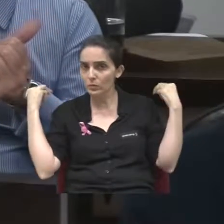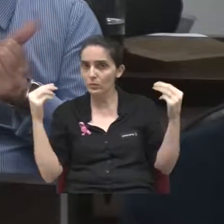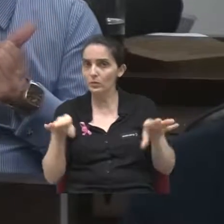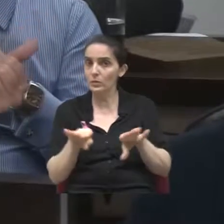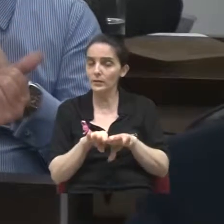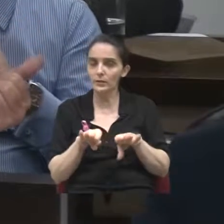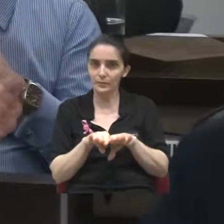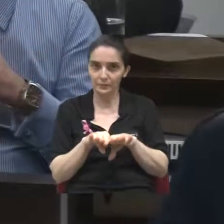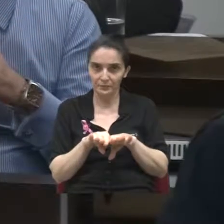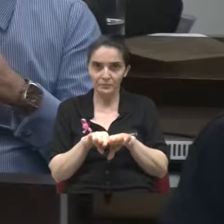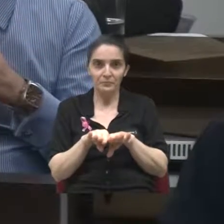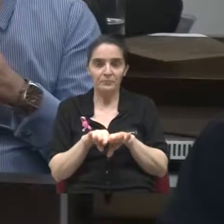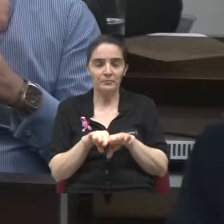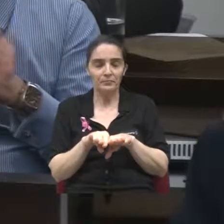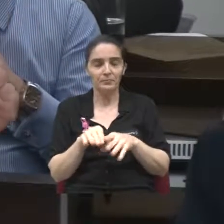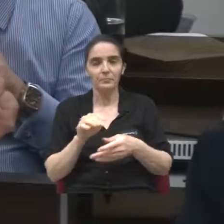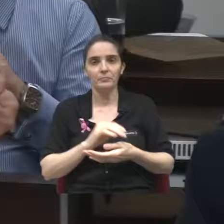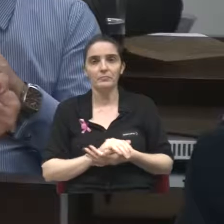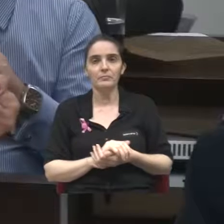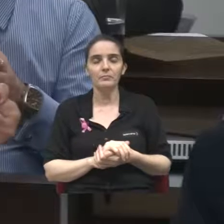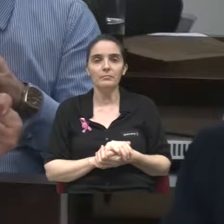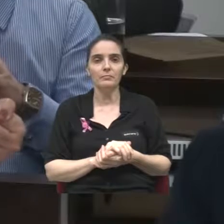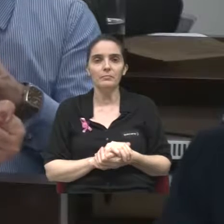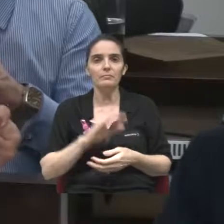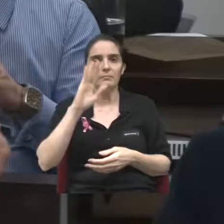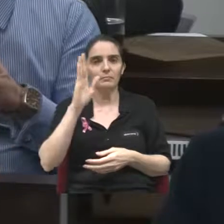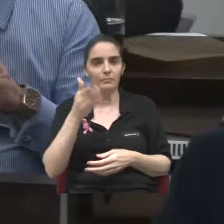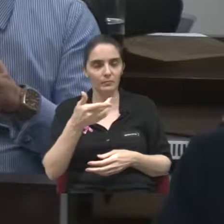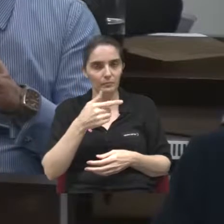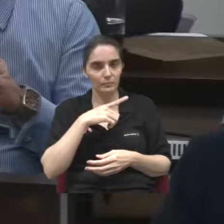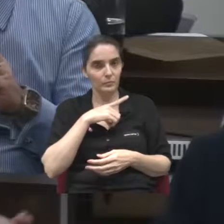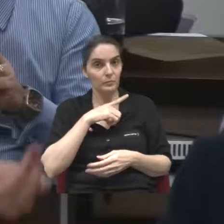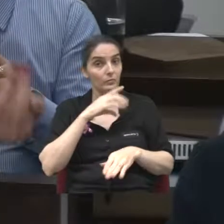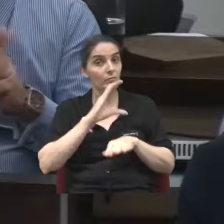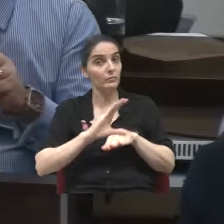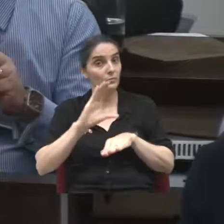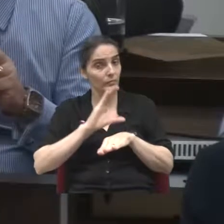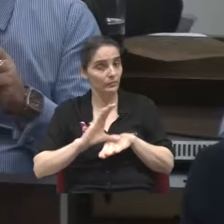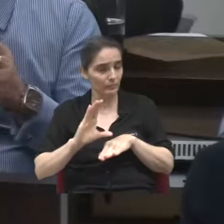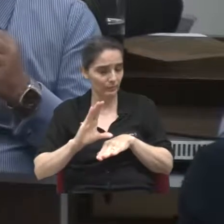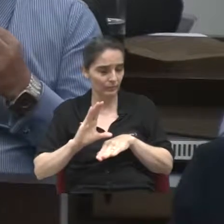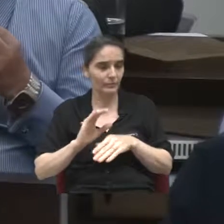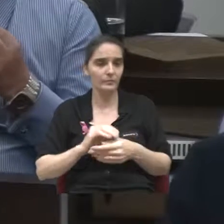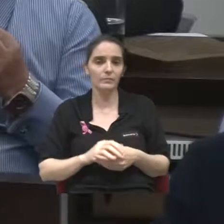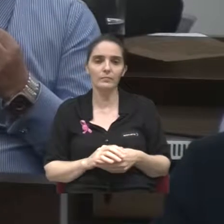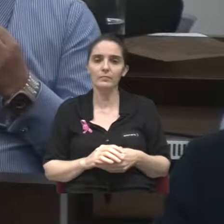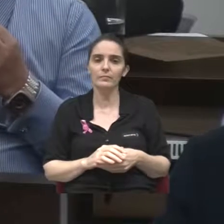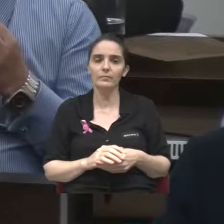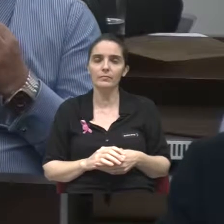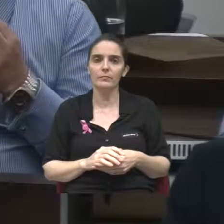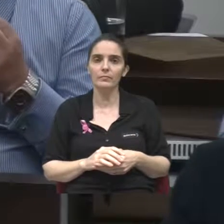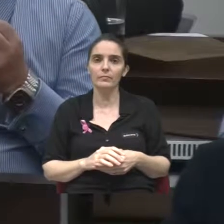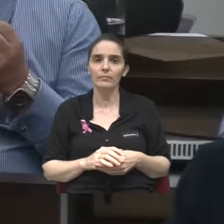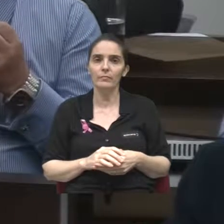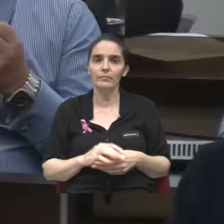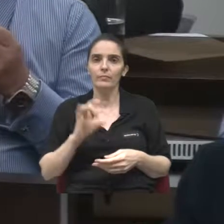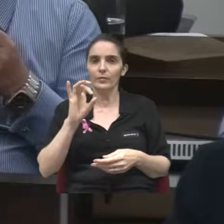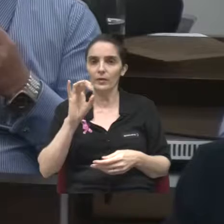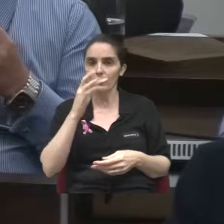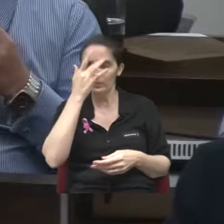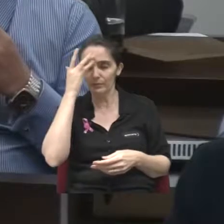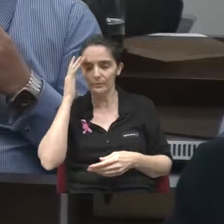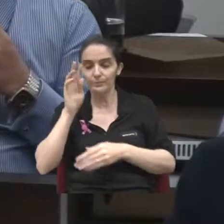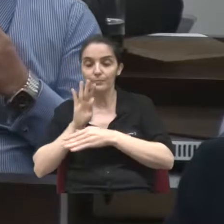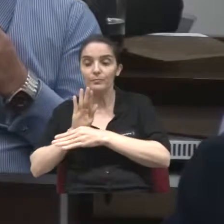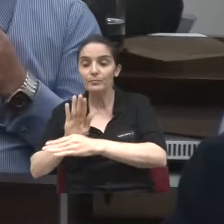desse projeto, já tinha esse curso, então ficou só com os monitores. Mas essa foi